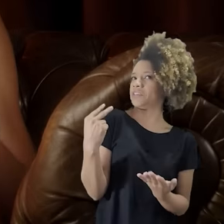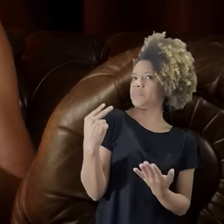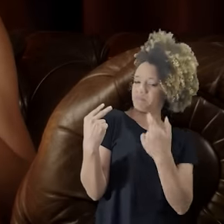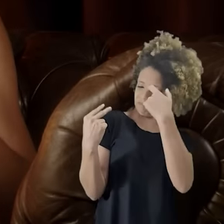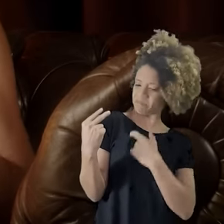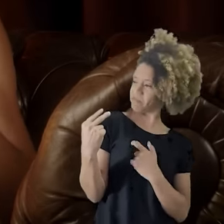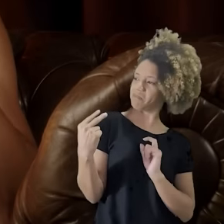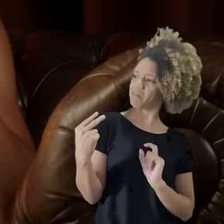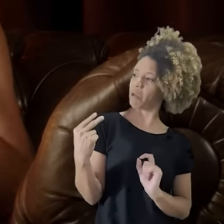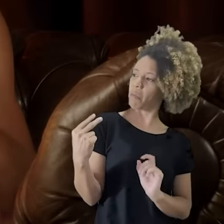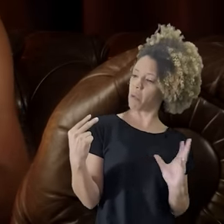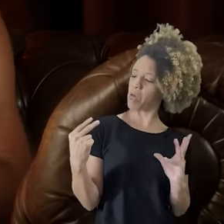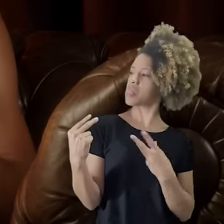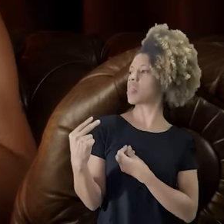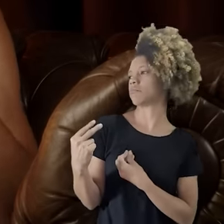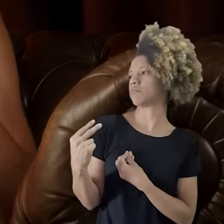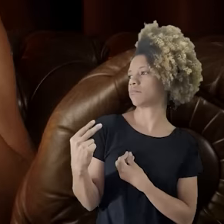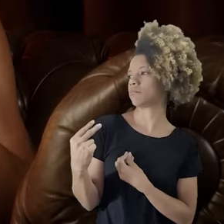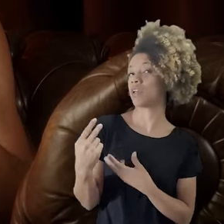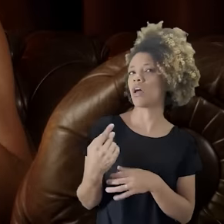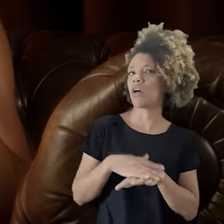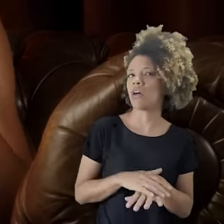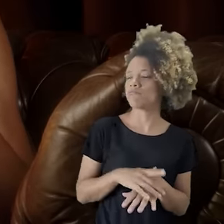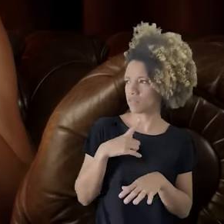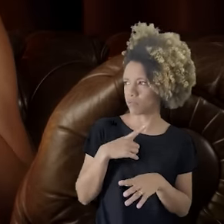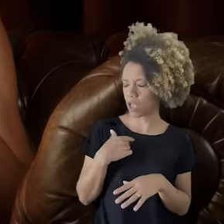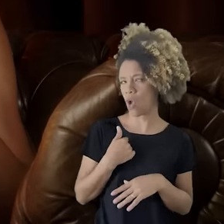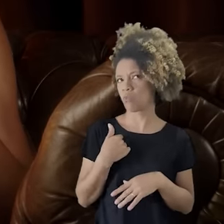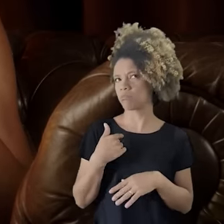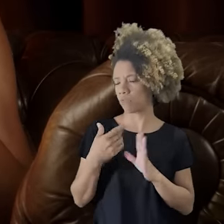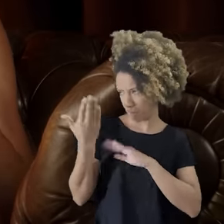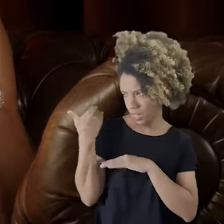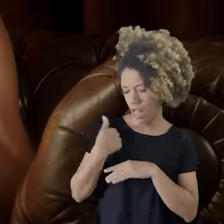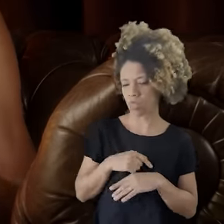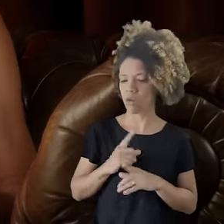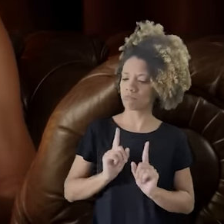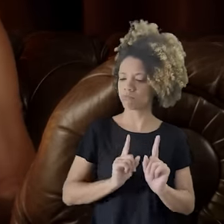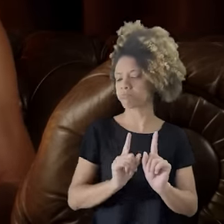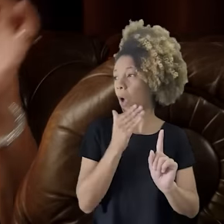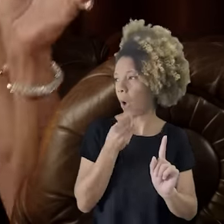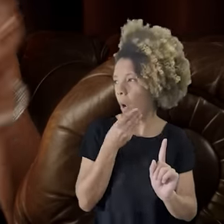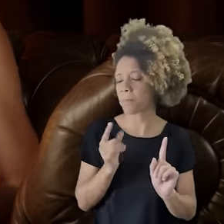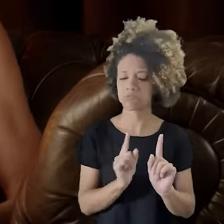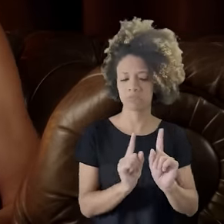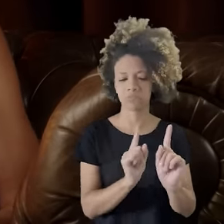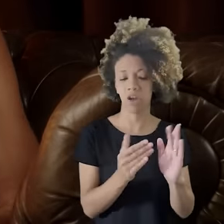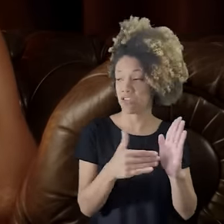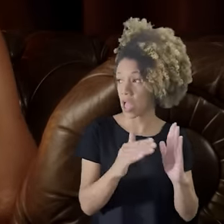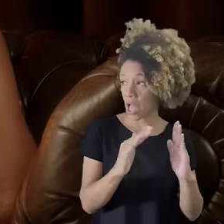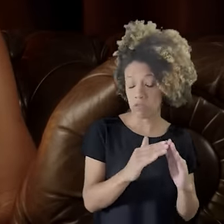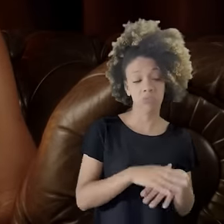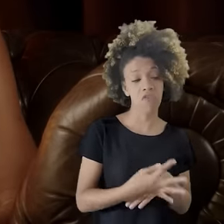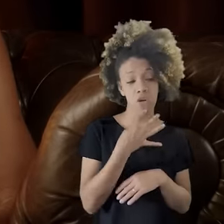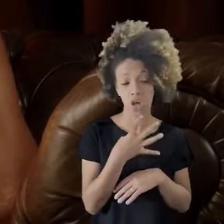me ver como uma travesti uma vez eu peguei e saí com um homem eu peguei fui até a casa